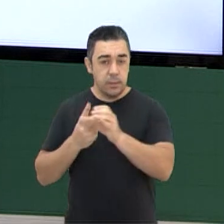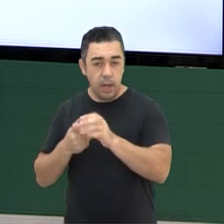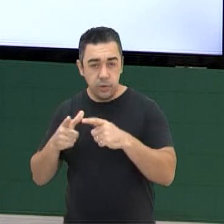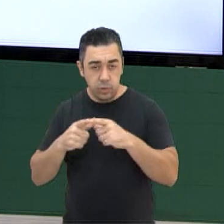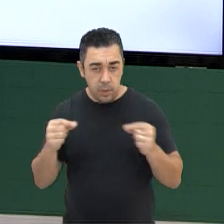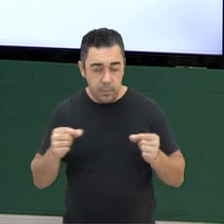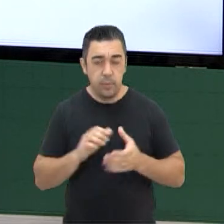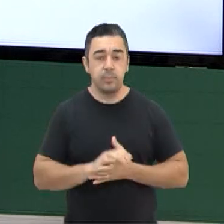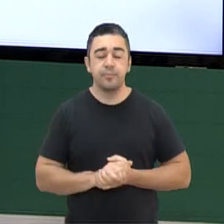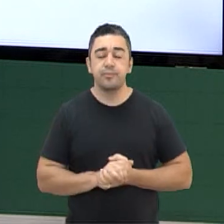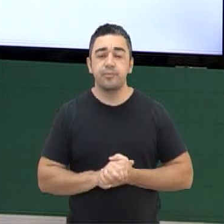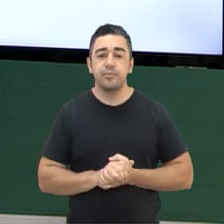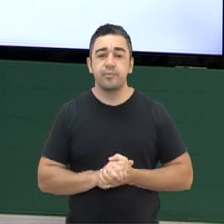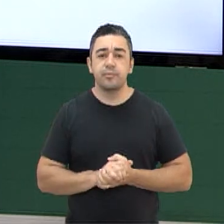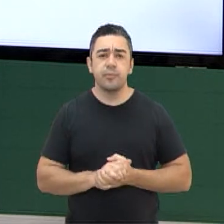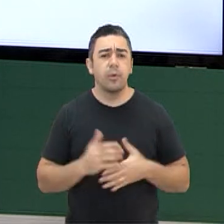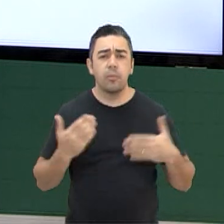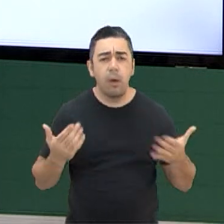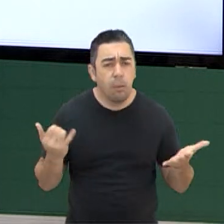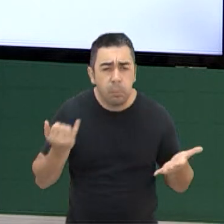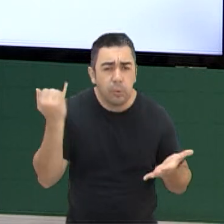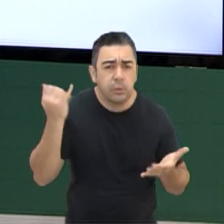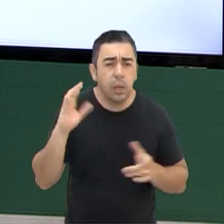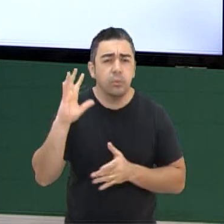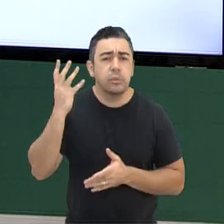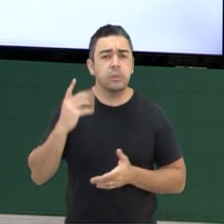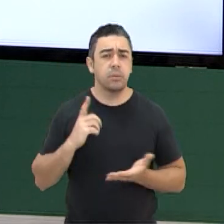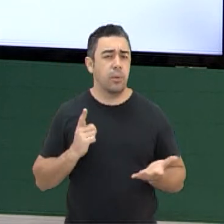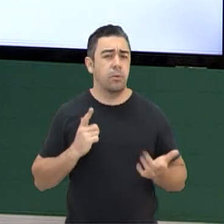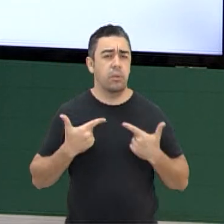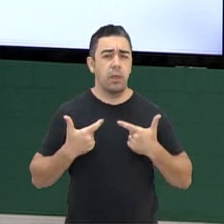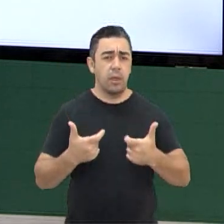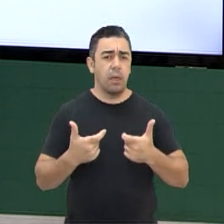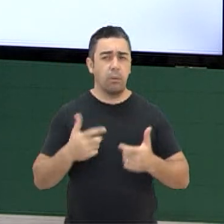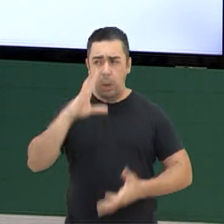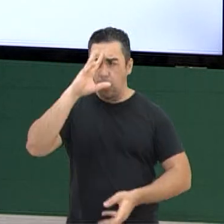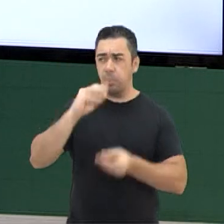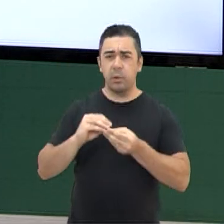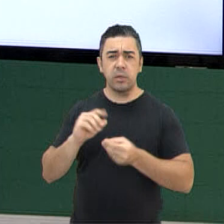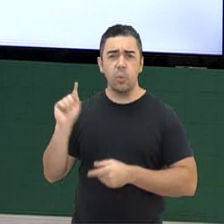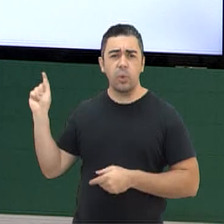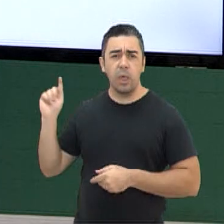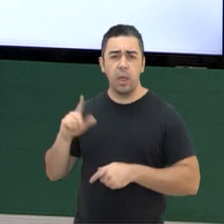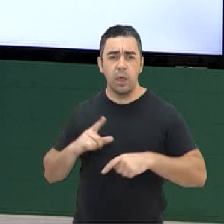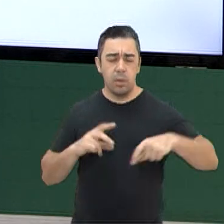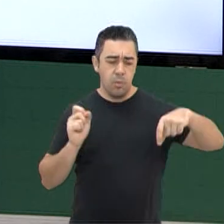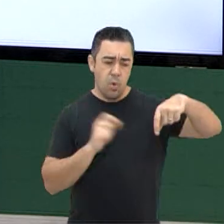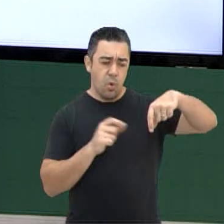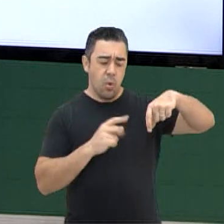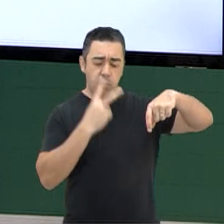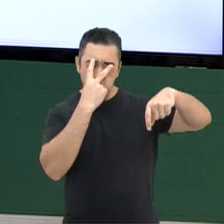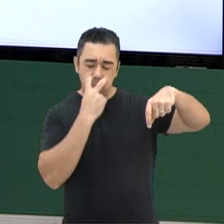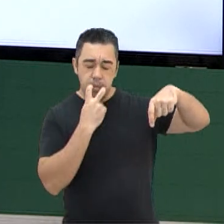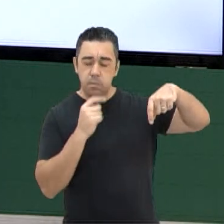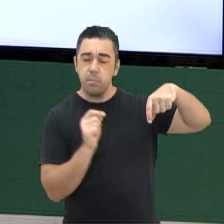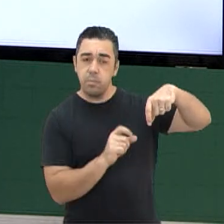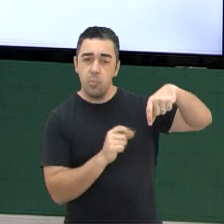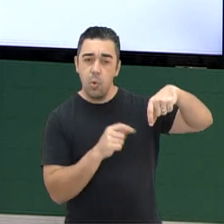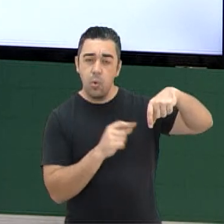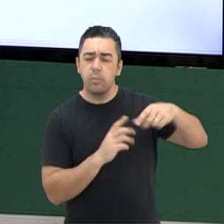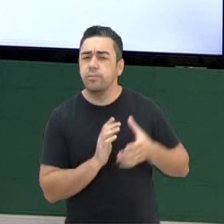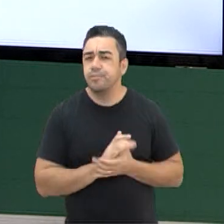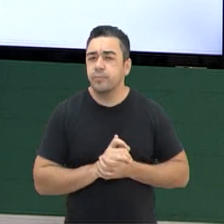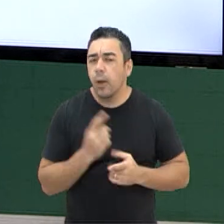bem, qual é a importância desse evento para o nosso entendimento em relação ao goalball? O goalball ele